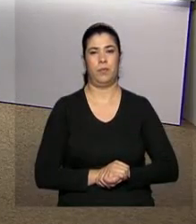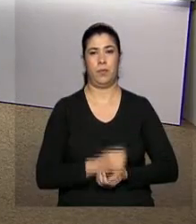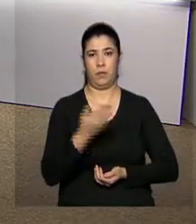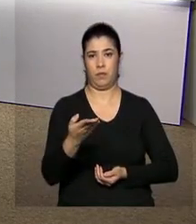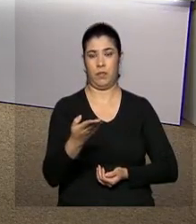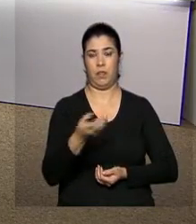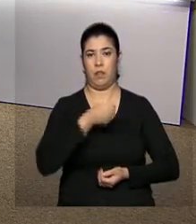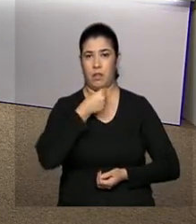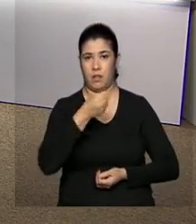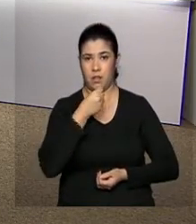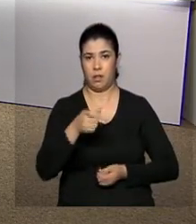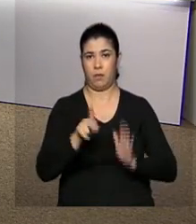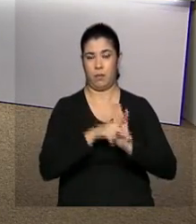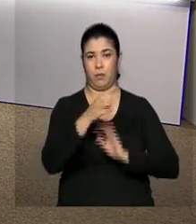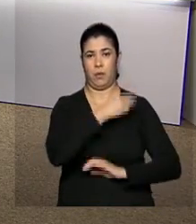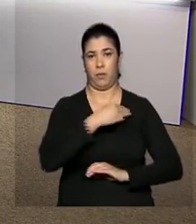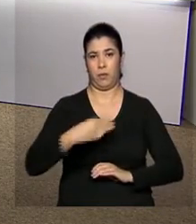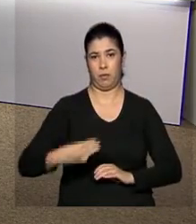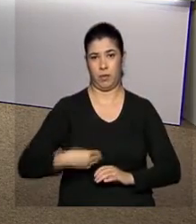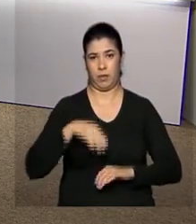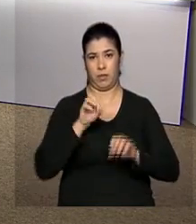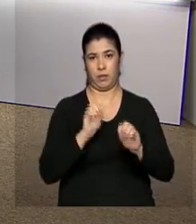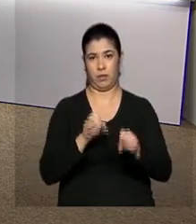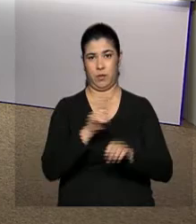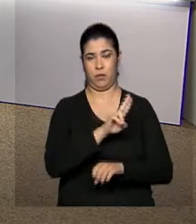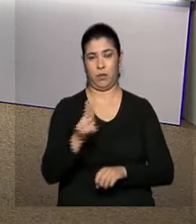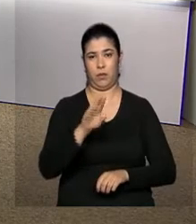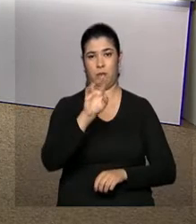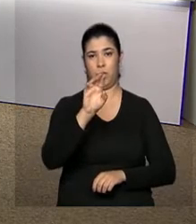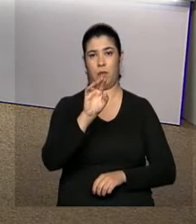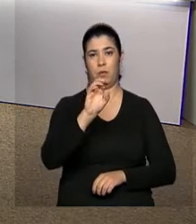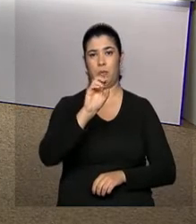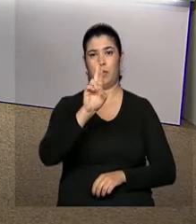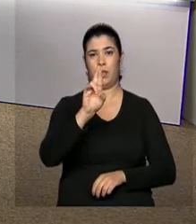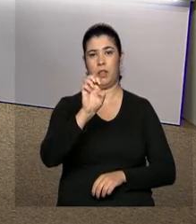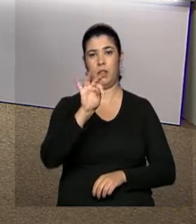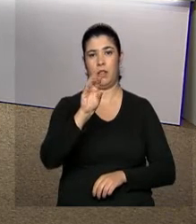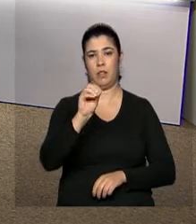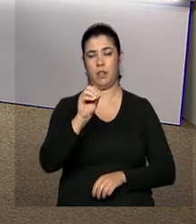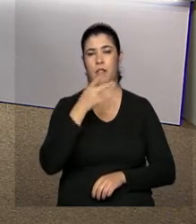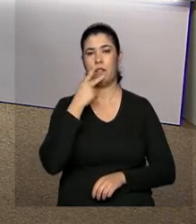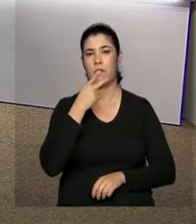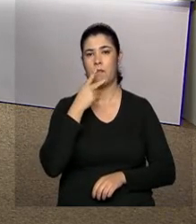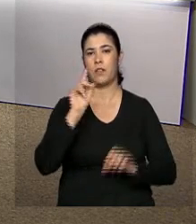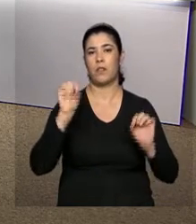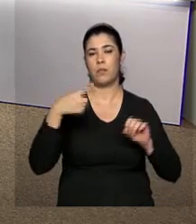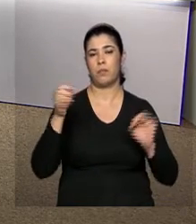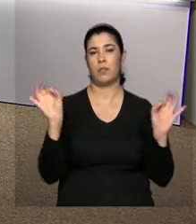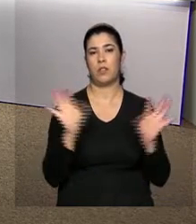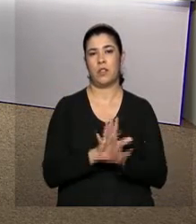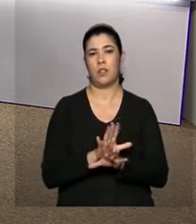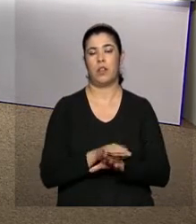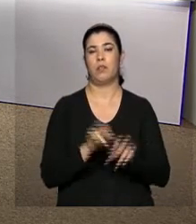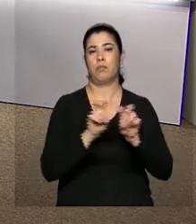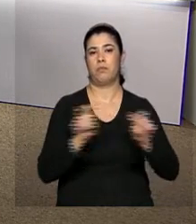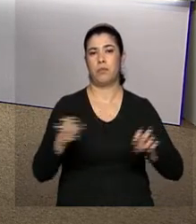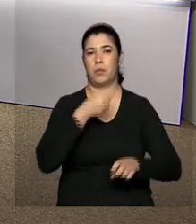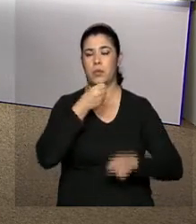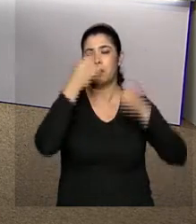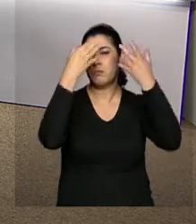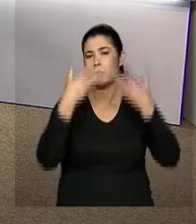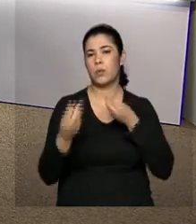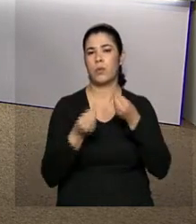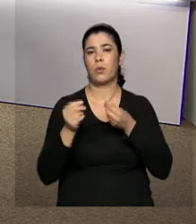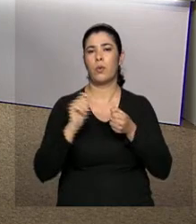Essa foi a declaração do ministro da Educação, Renato Janine Ribeiro, aos jornalistas. Ele falou após a entrevista coletiva em que explicou